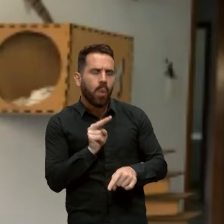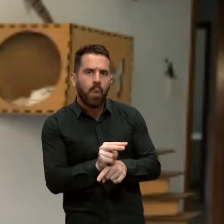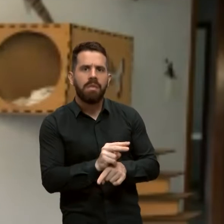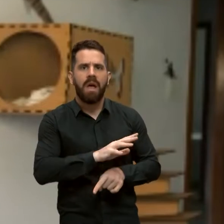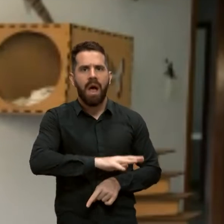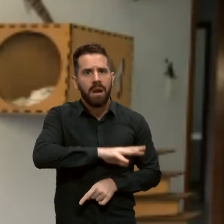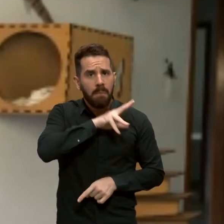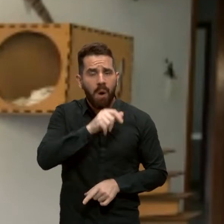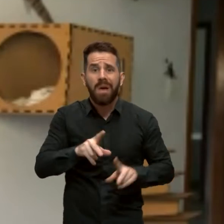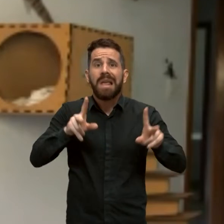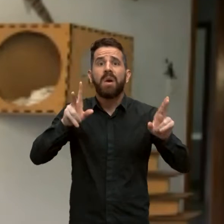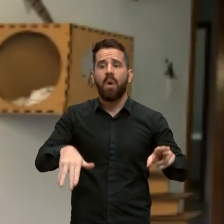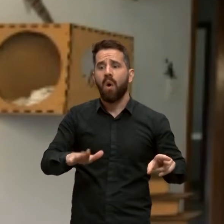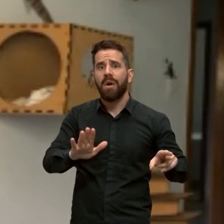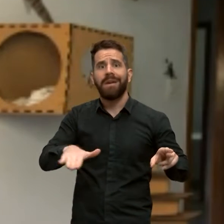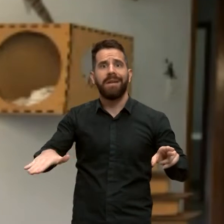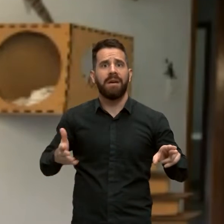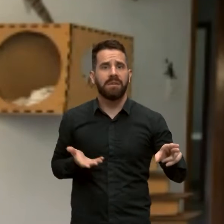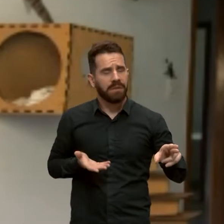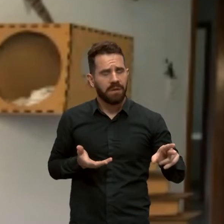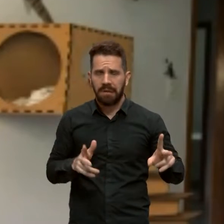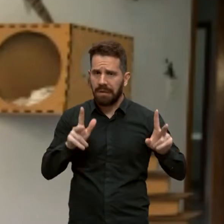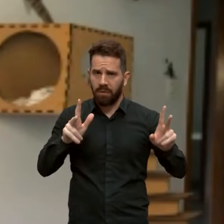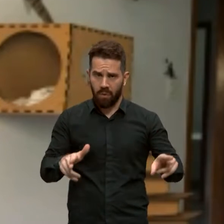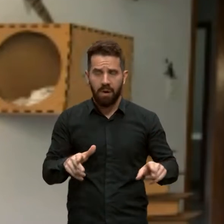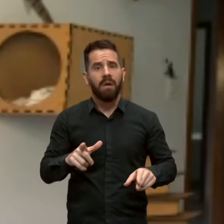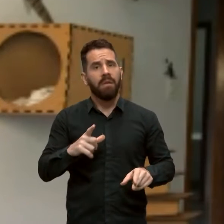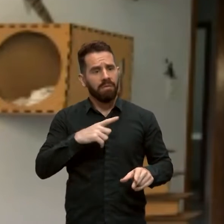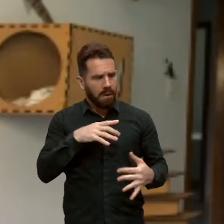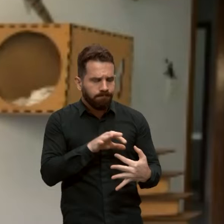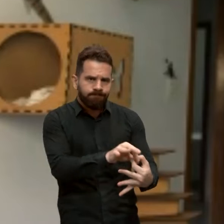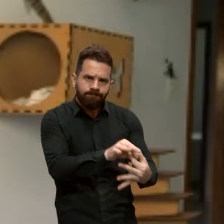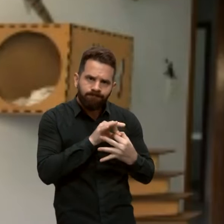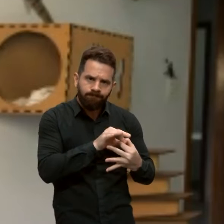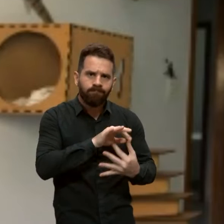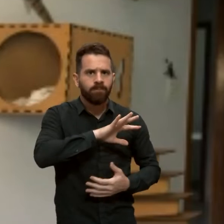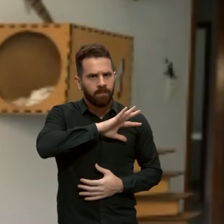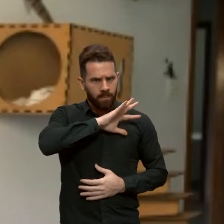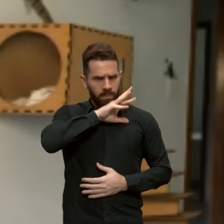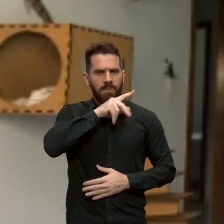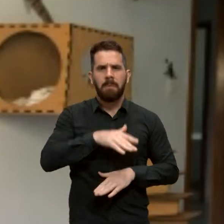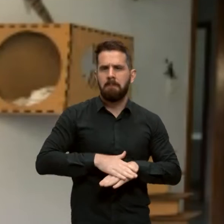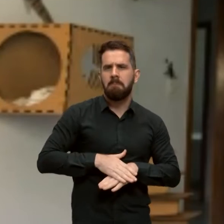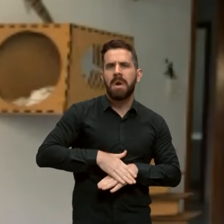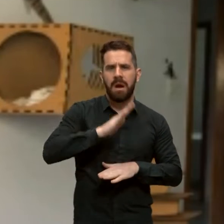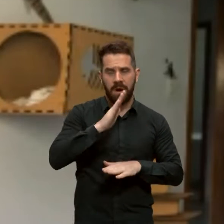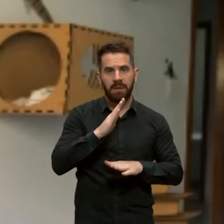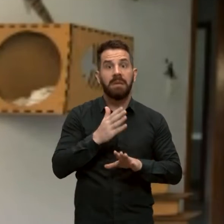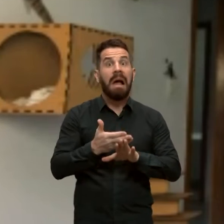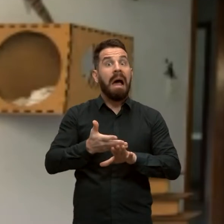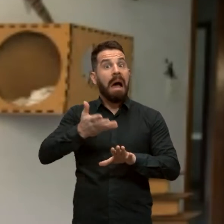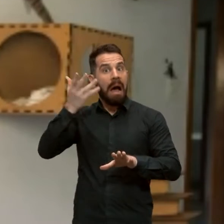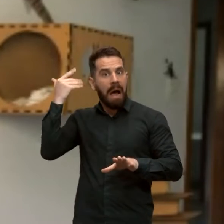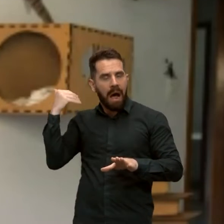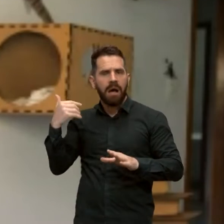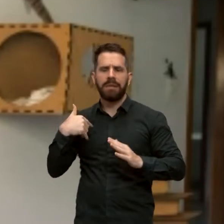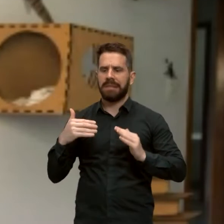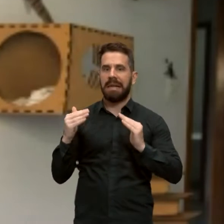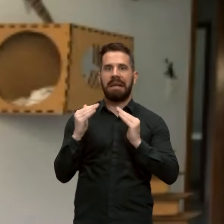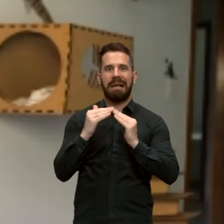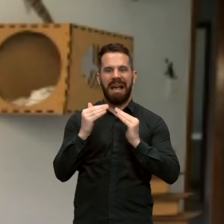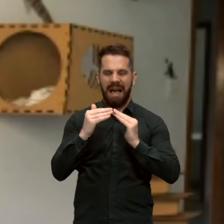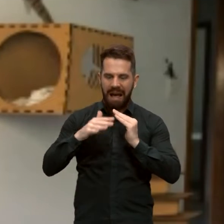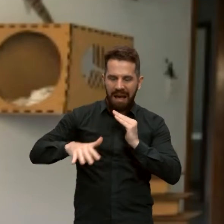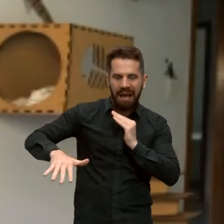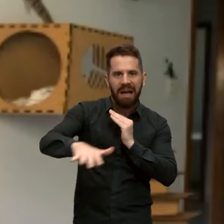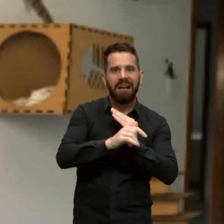uma criança, né? Hoje a gente tem um vínculo maior com os animais, né? Eles saíram dos quintais das casas e foram para dentro